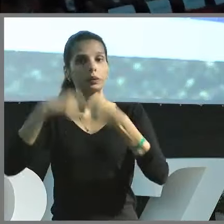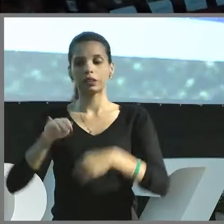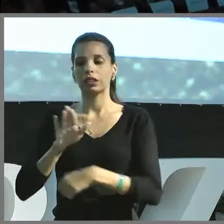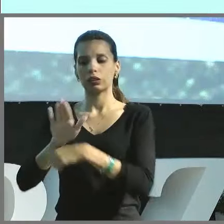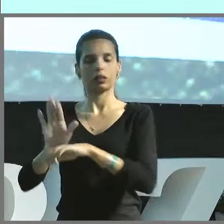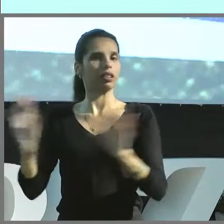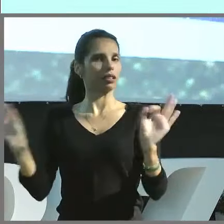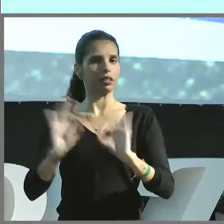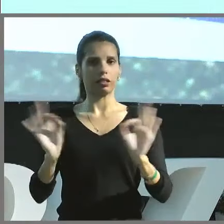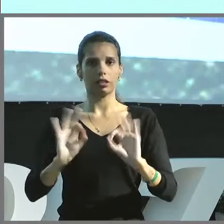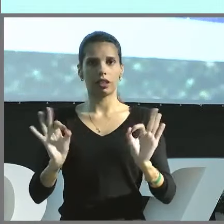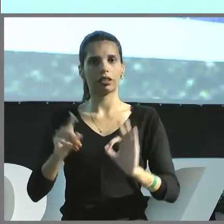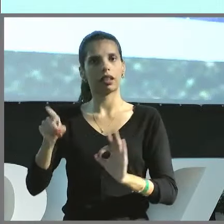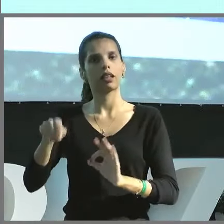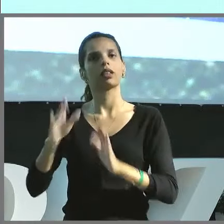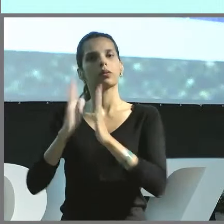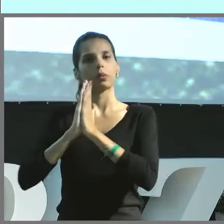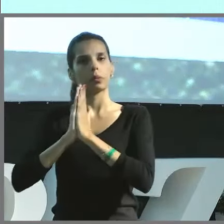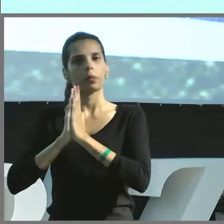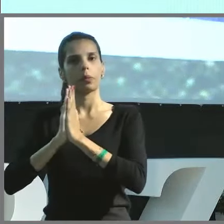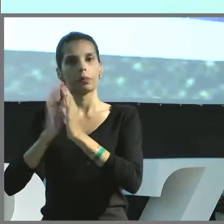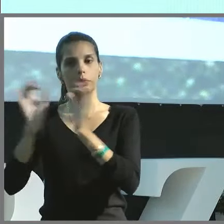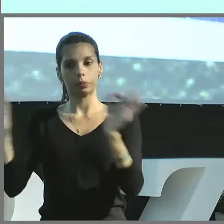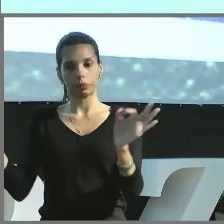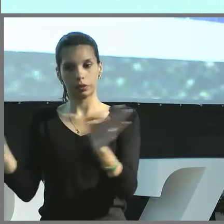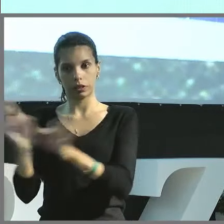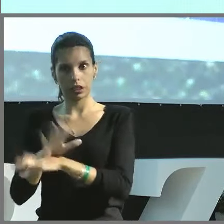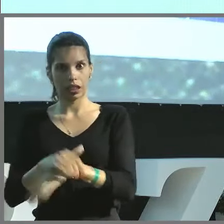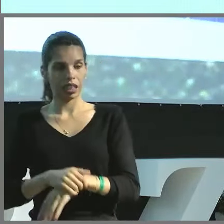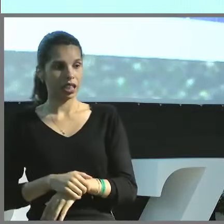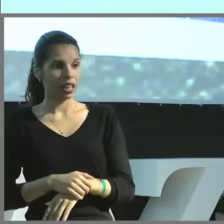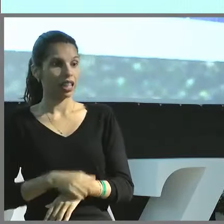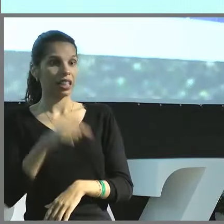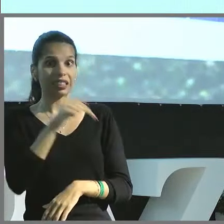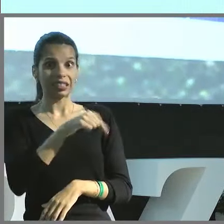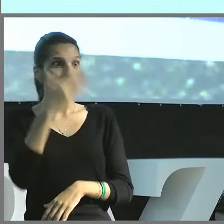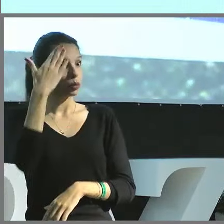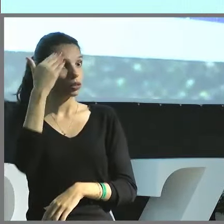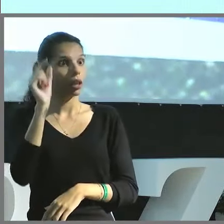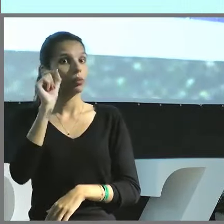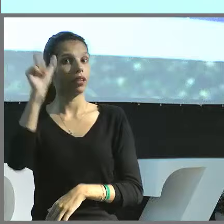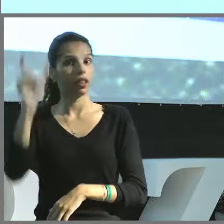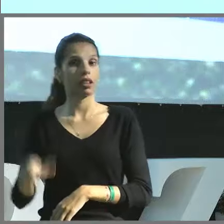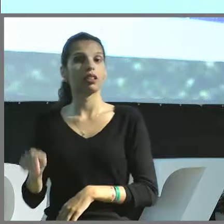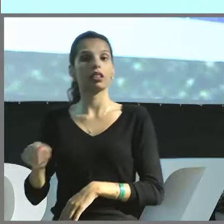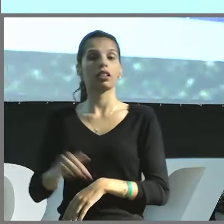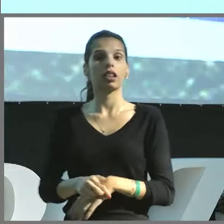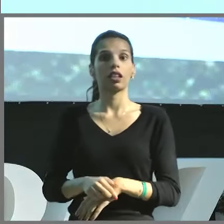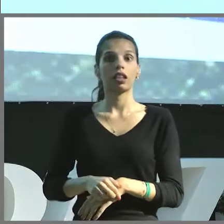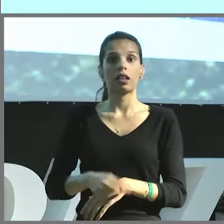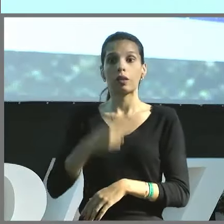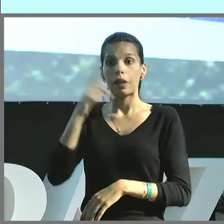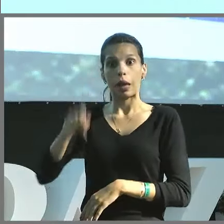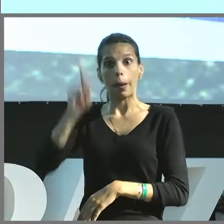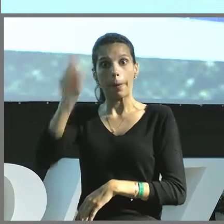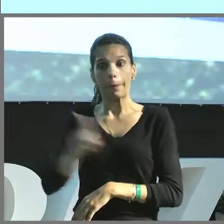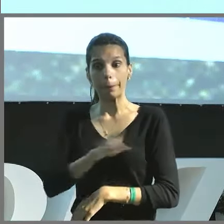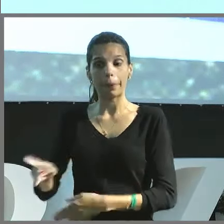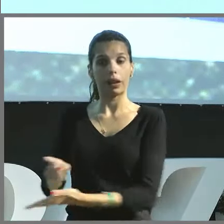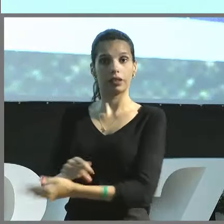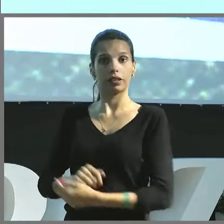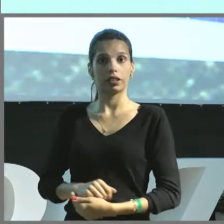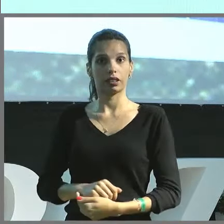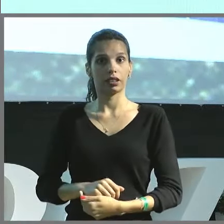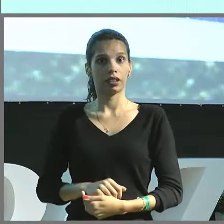momento. E quando ele acabou, ele disse, Epi, tu não sabe quem está aqui, cara. Eu digo, quem? O padre. Ele já